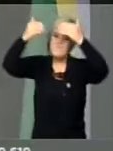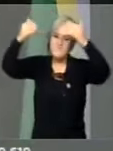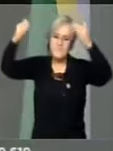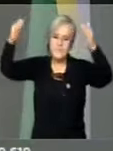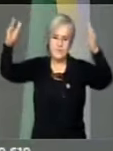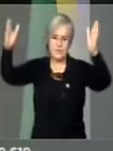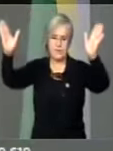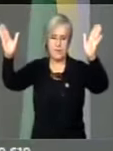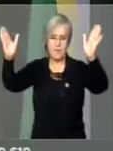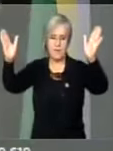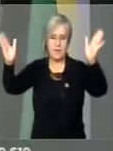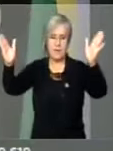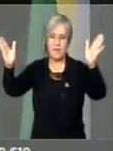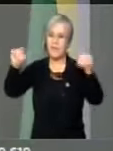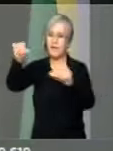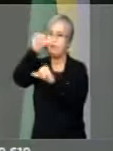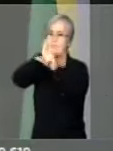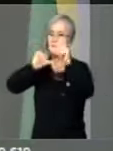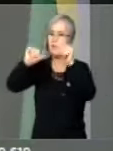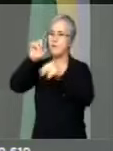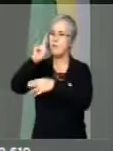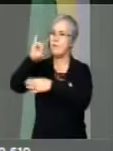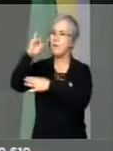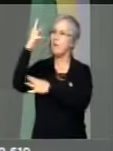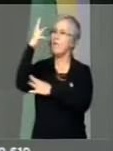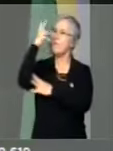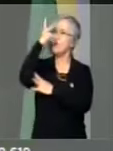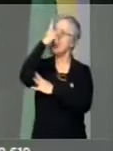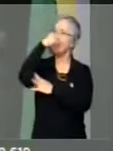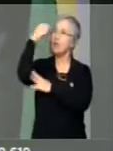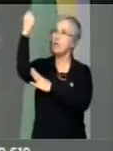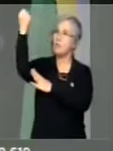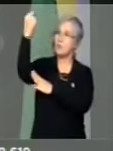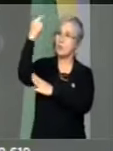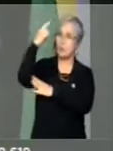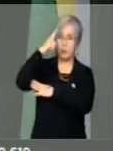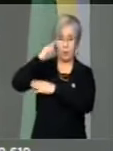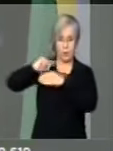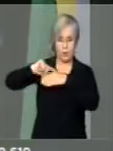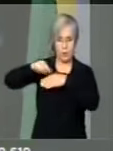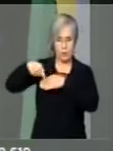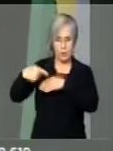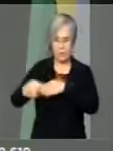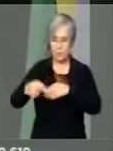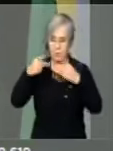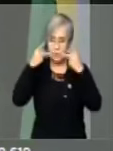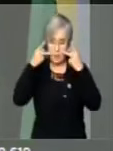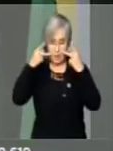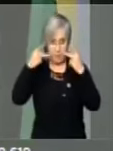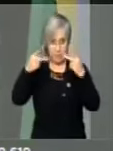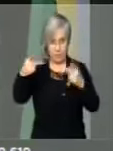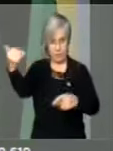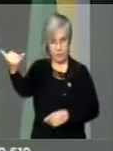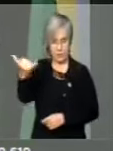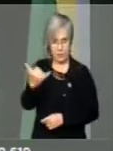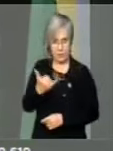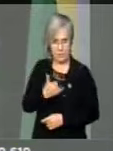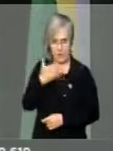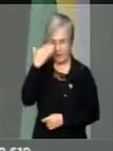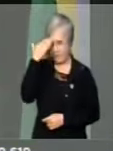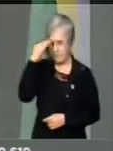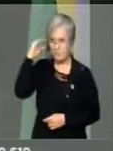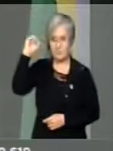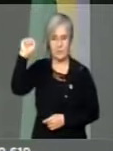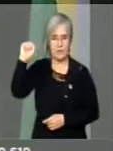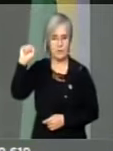ficava um dia muito lindo de sol, e na sequência, a palavra de ciência que vinha, a palavra